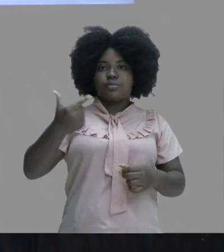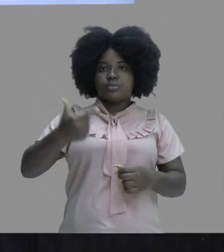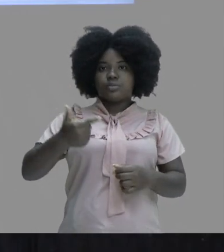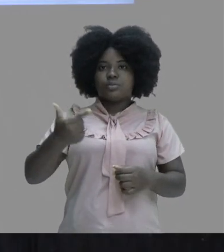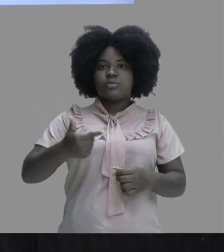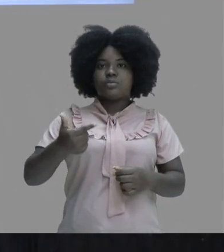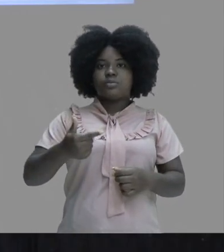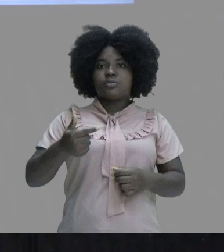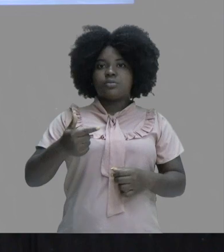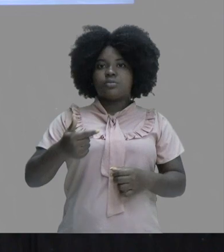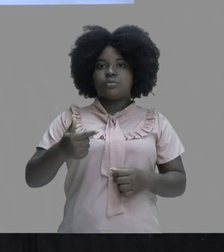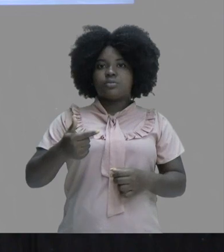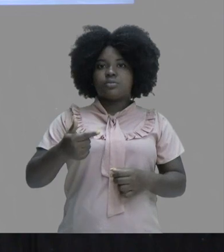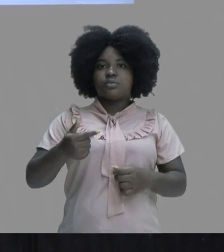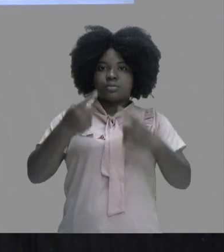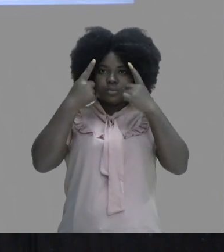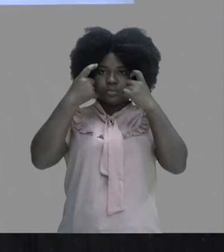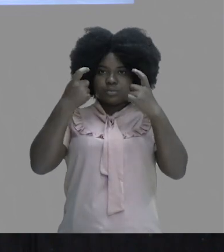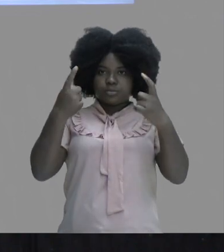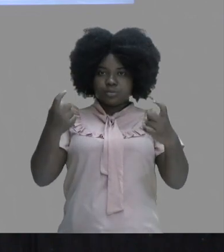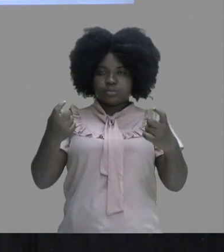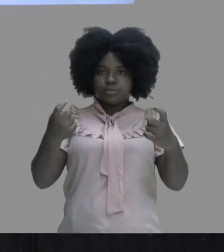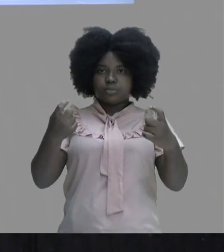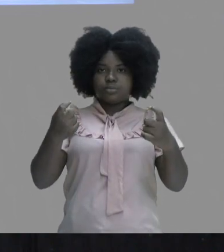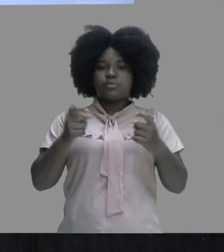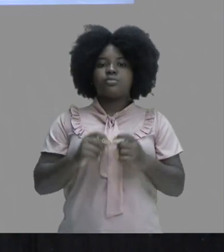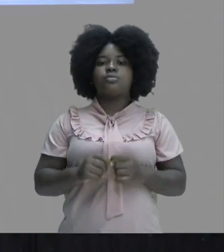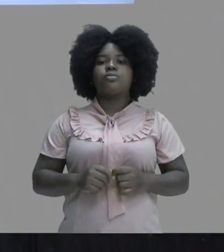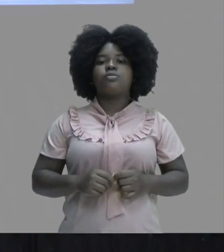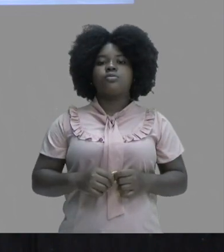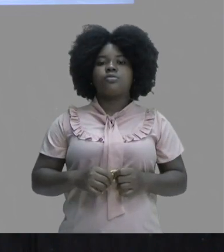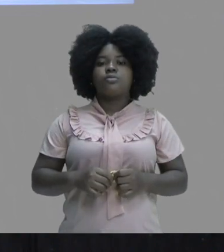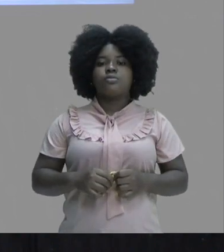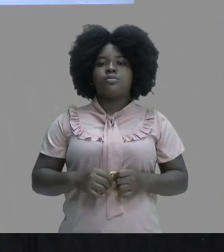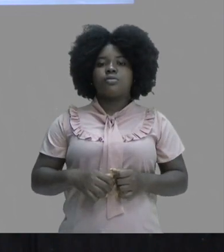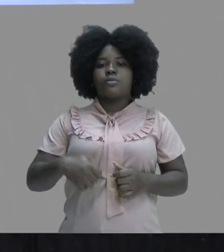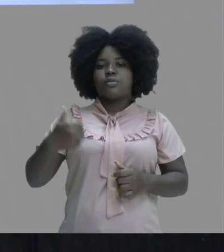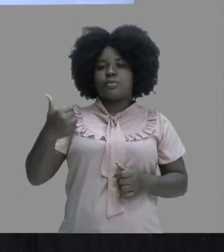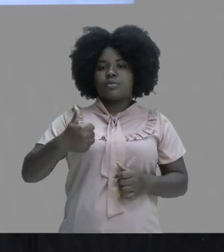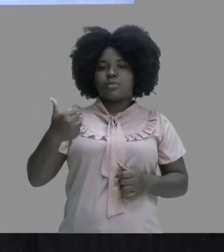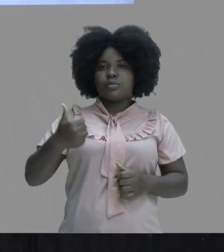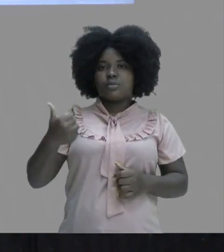conflitos mundiais importantes no século XX. A Primeira Guerra, entre